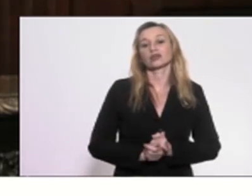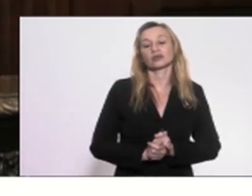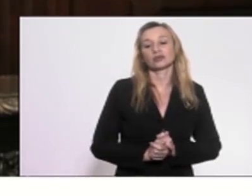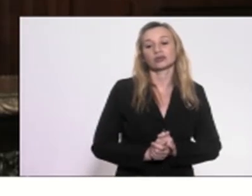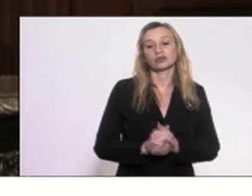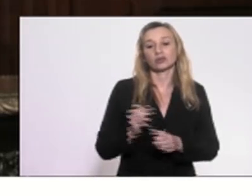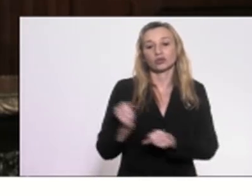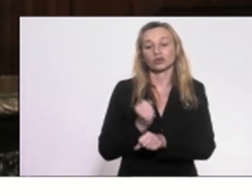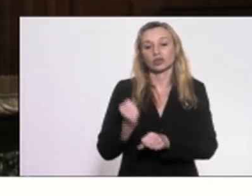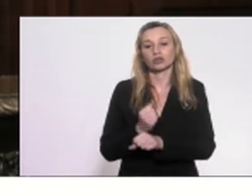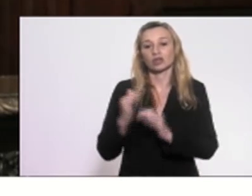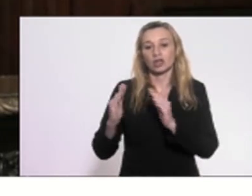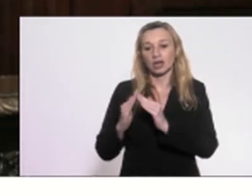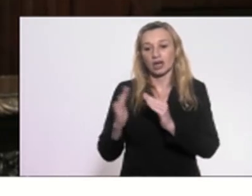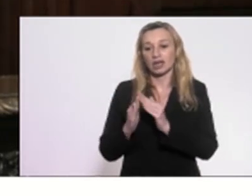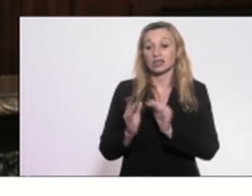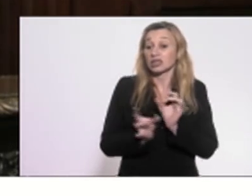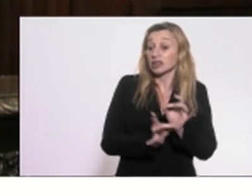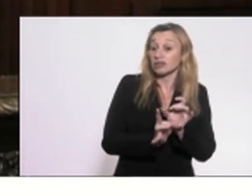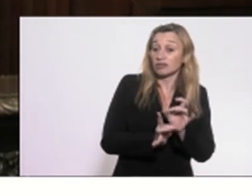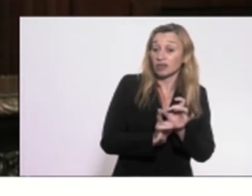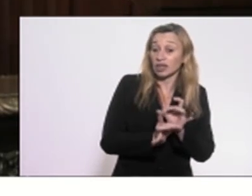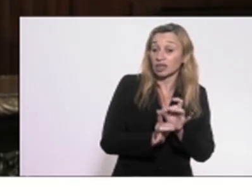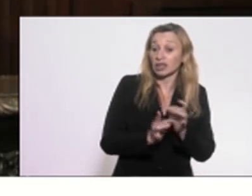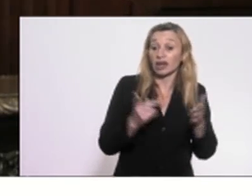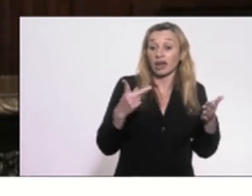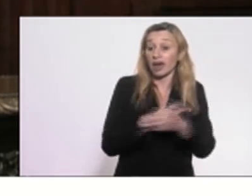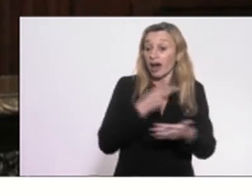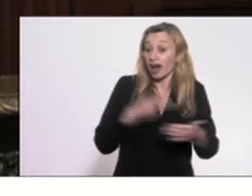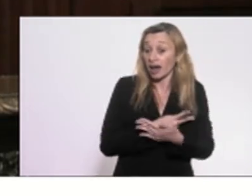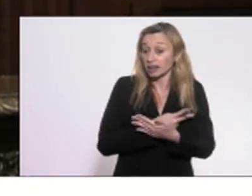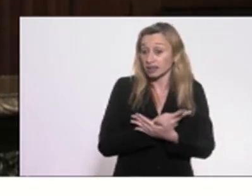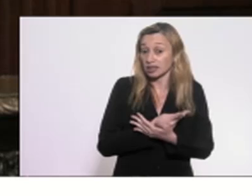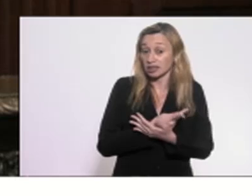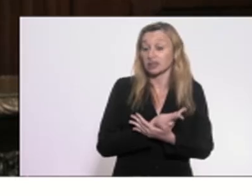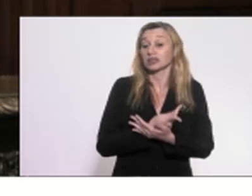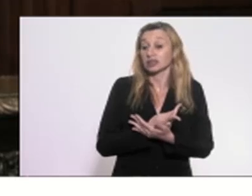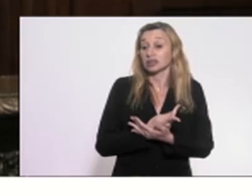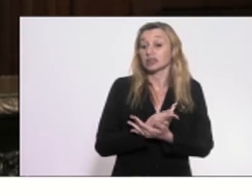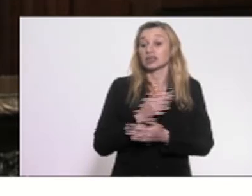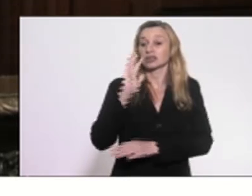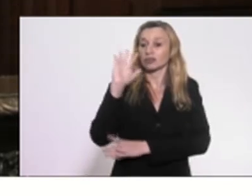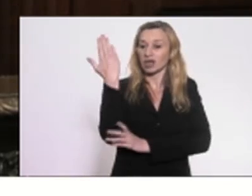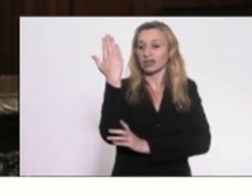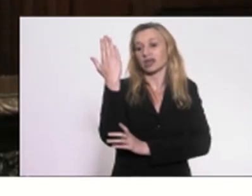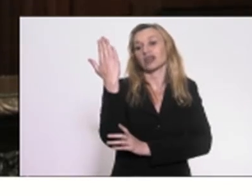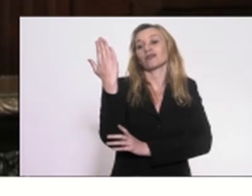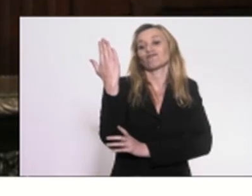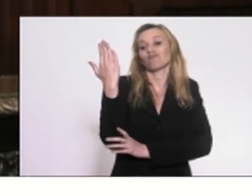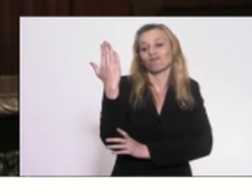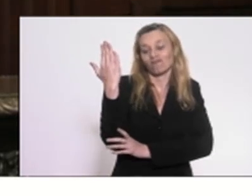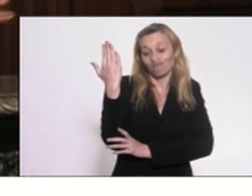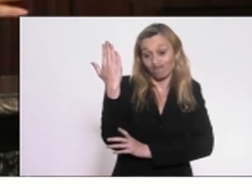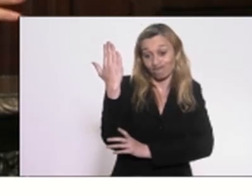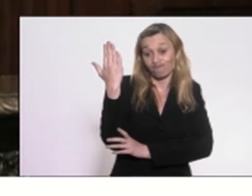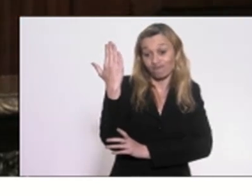oriundo do comércio irregular de madeira.